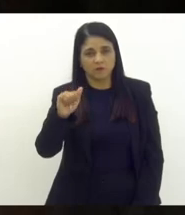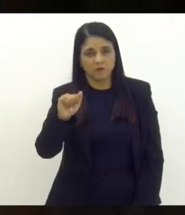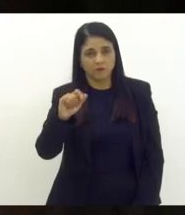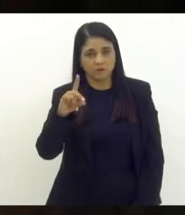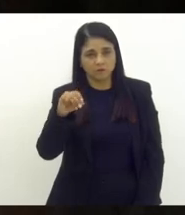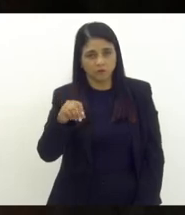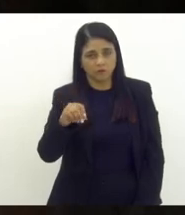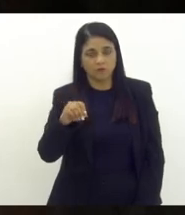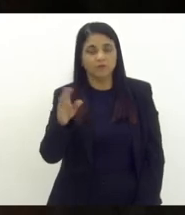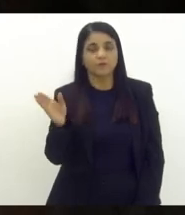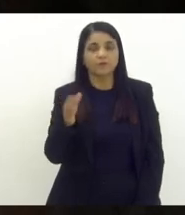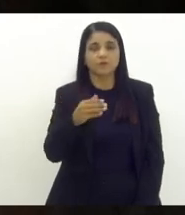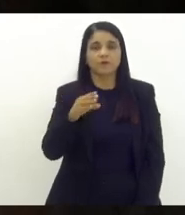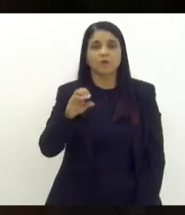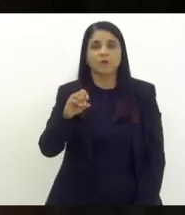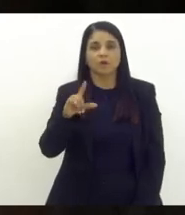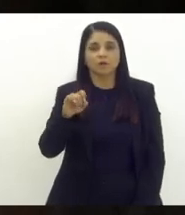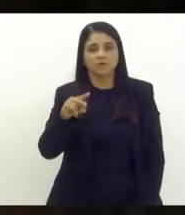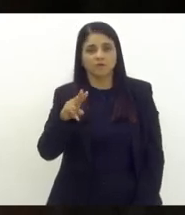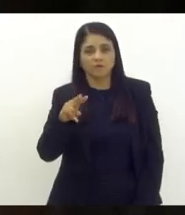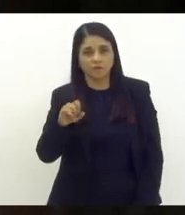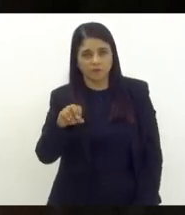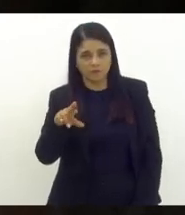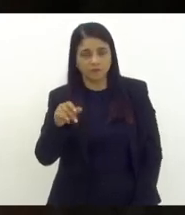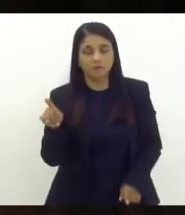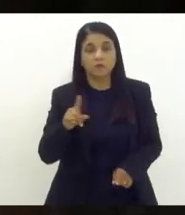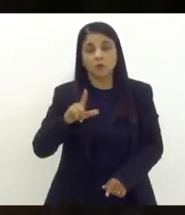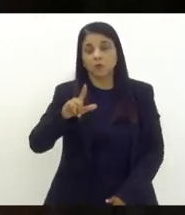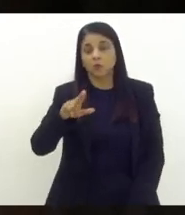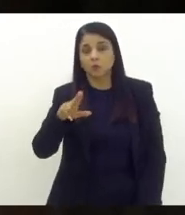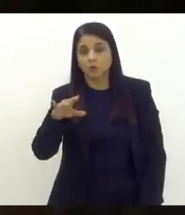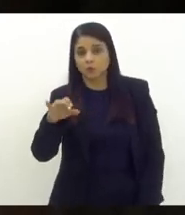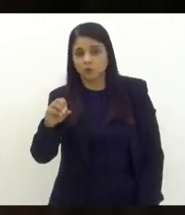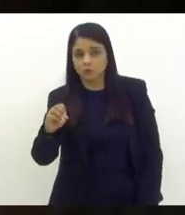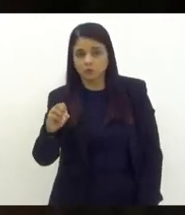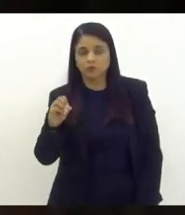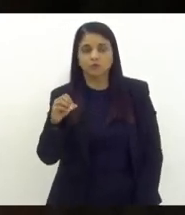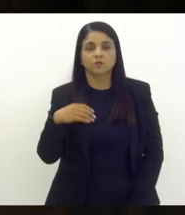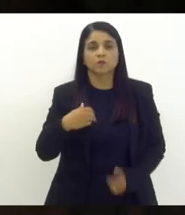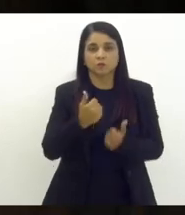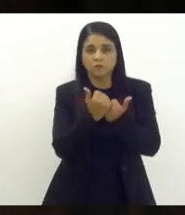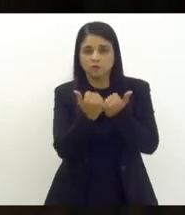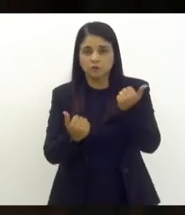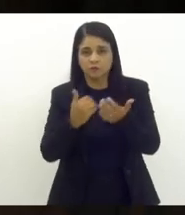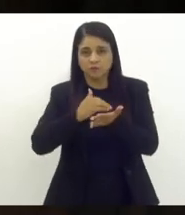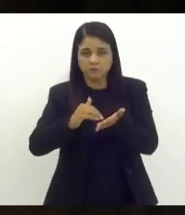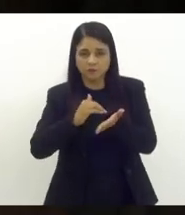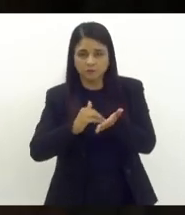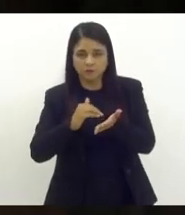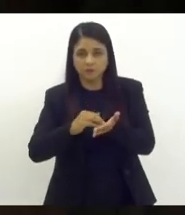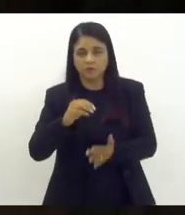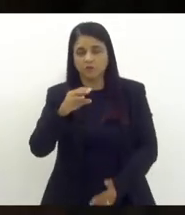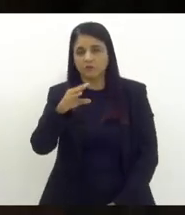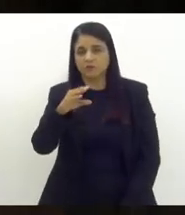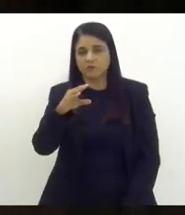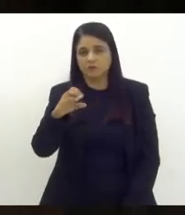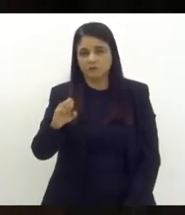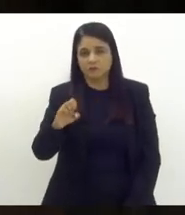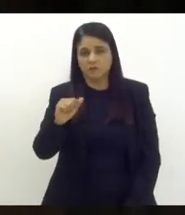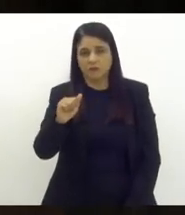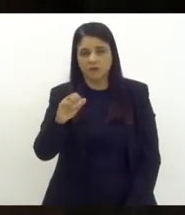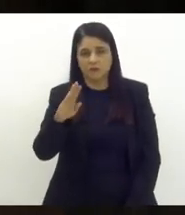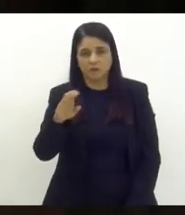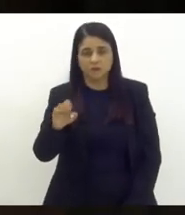Polícia Civil Lúcio Alves subsecretário da SEAP e Anderson Freire diretor geral da